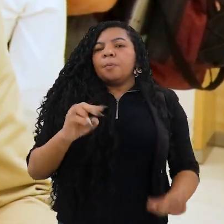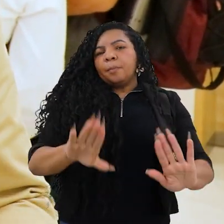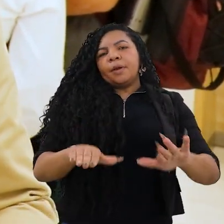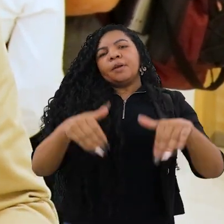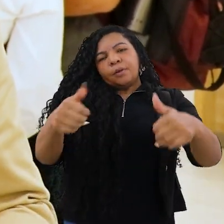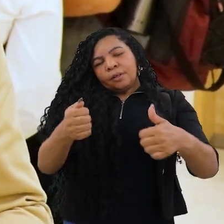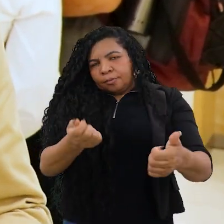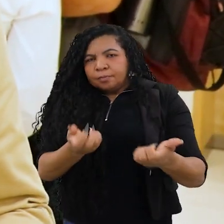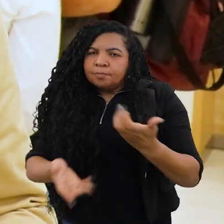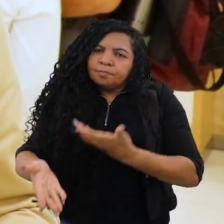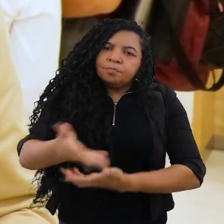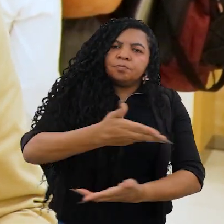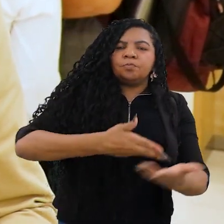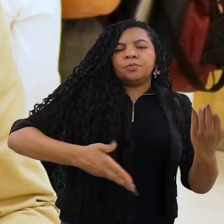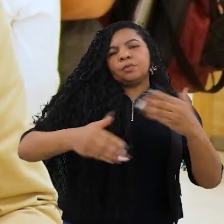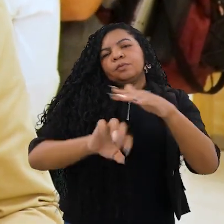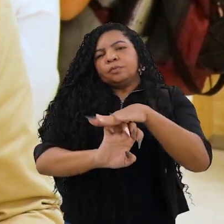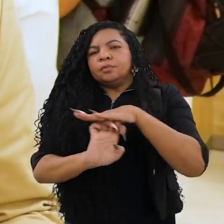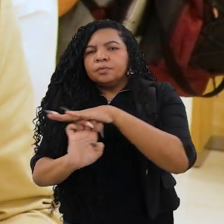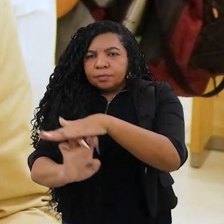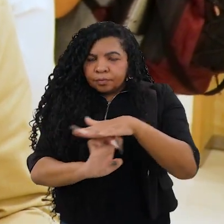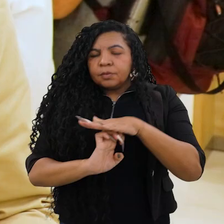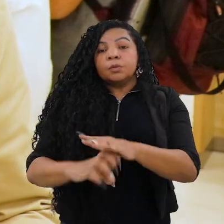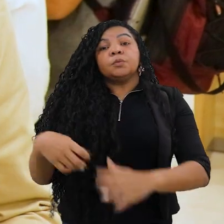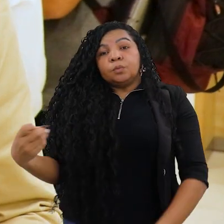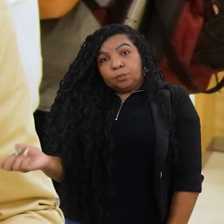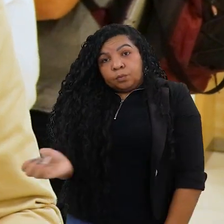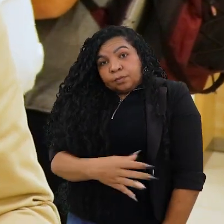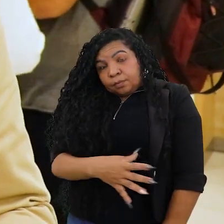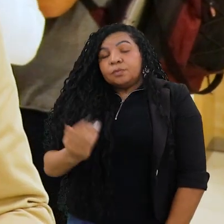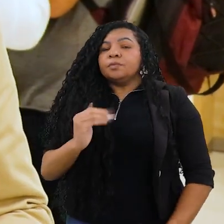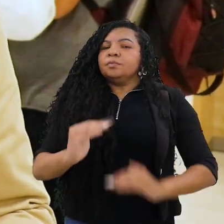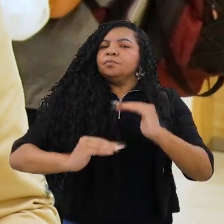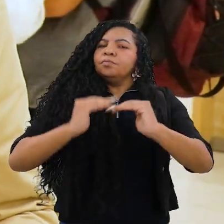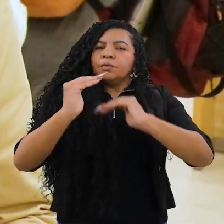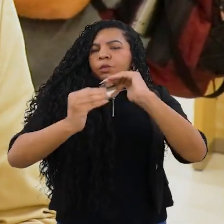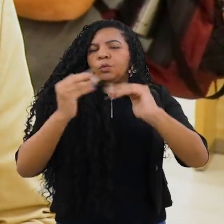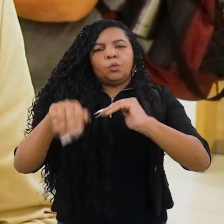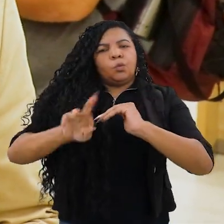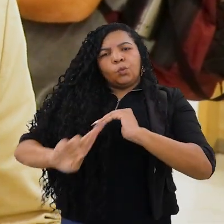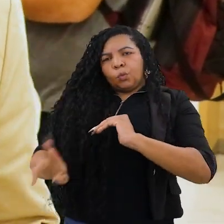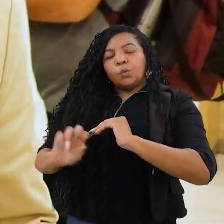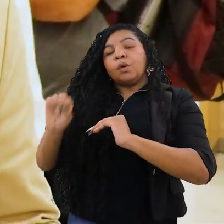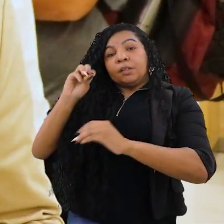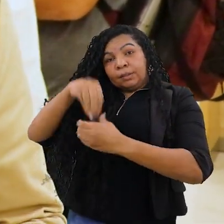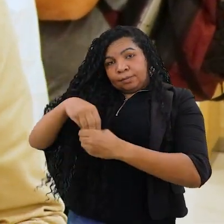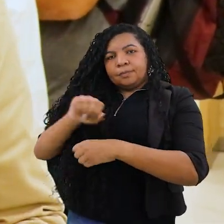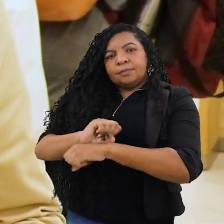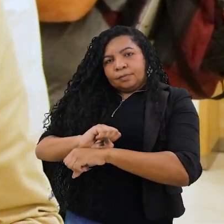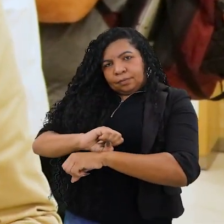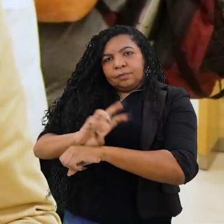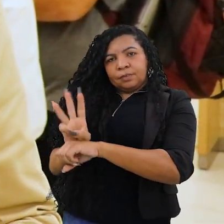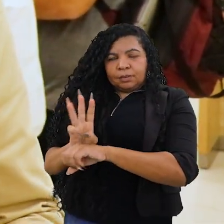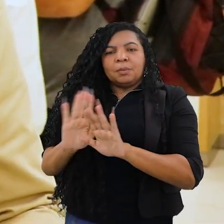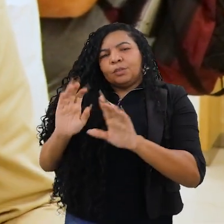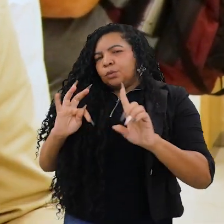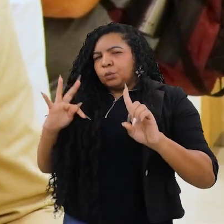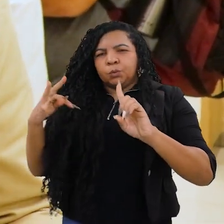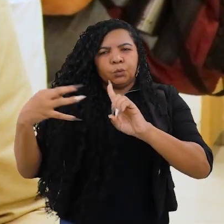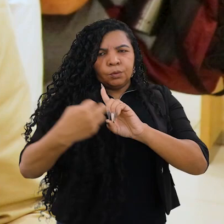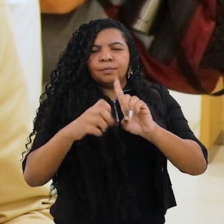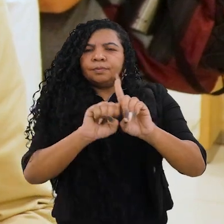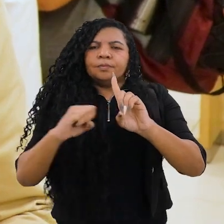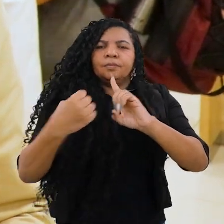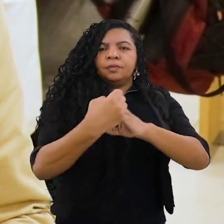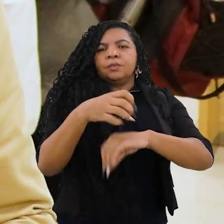como melhorar essa integração para o empreendedorismo e a inovação desenvolverem não só a nossa universidade, mas como